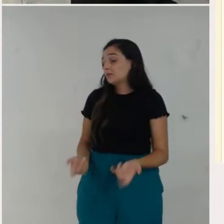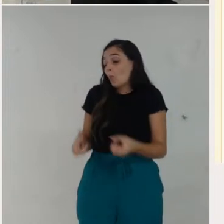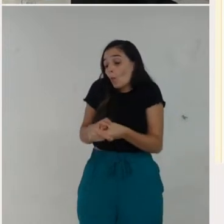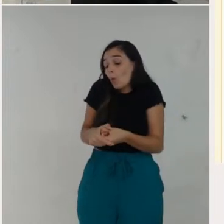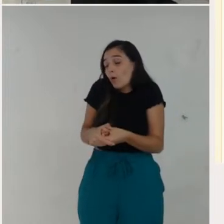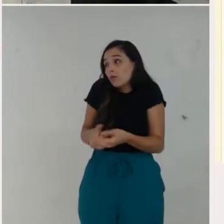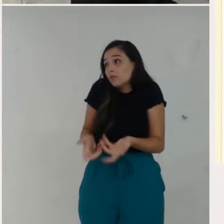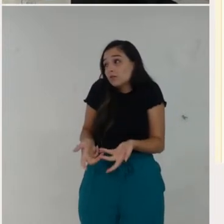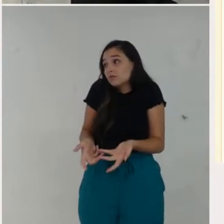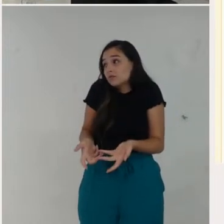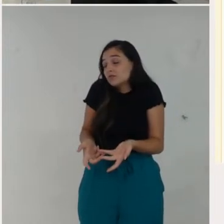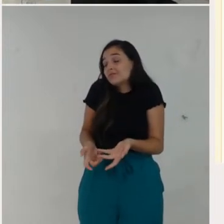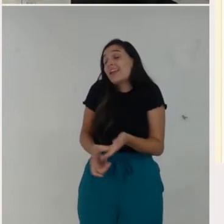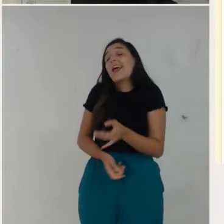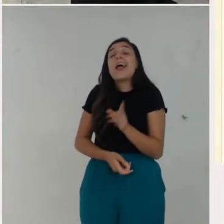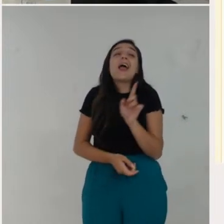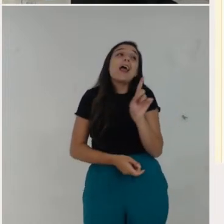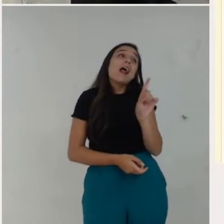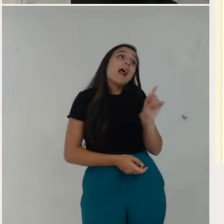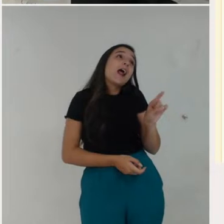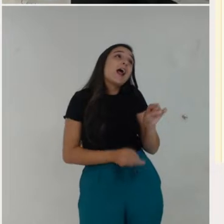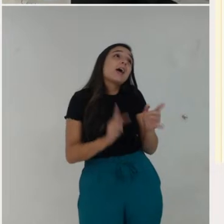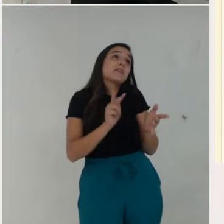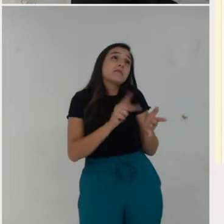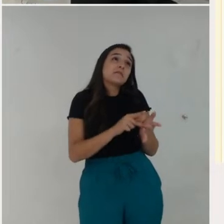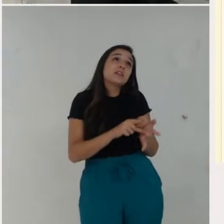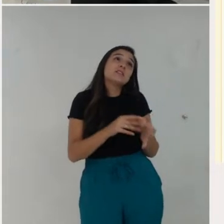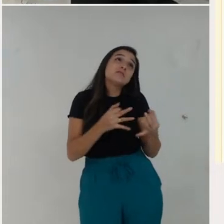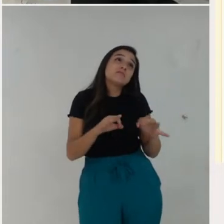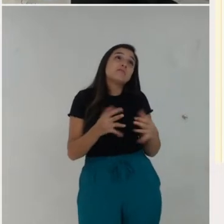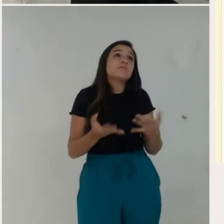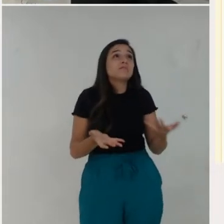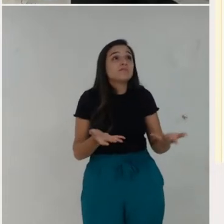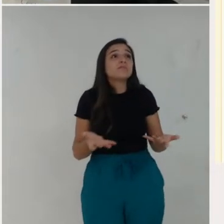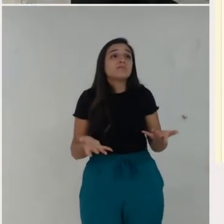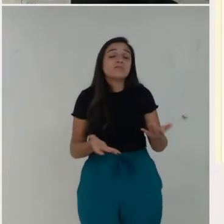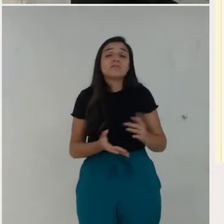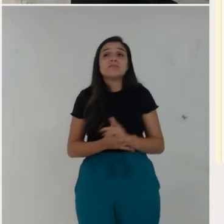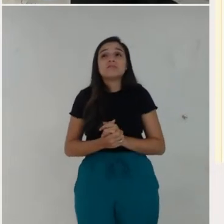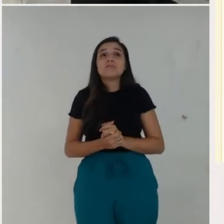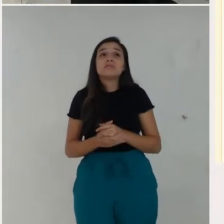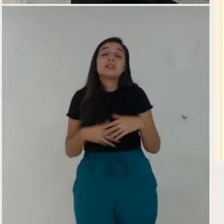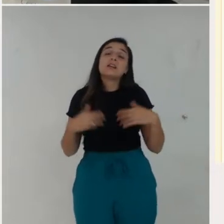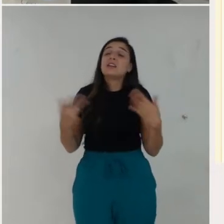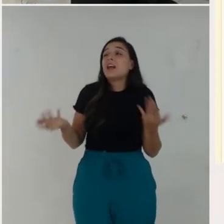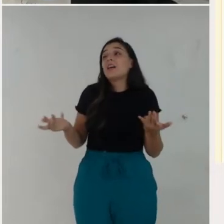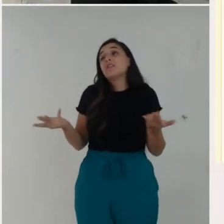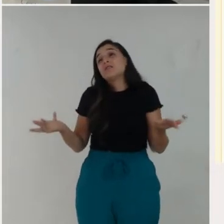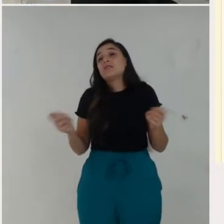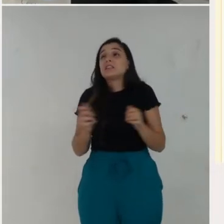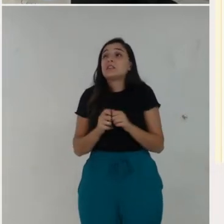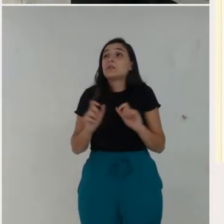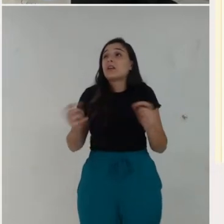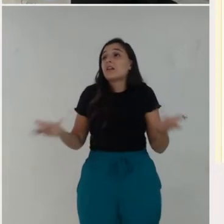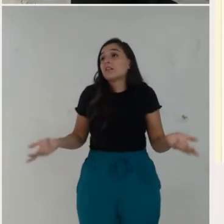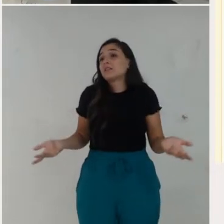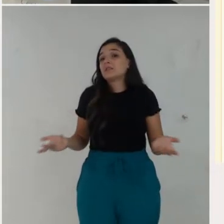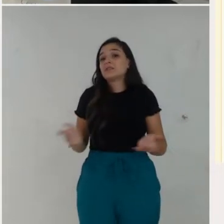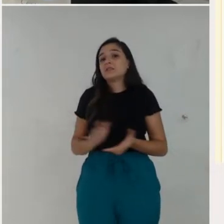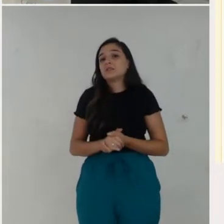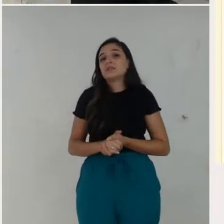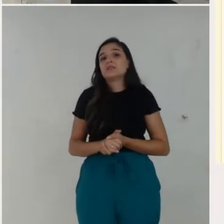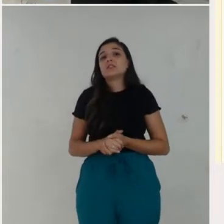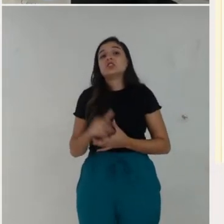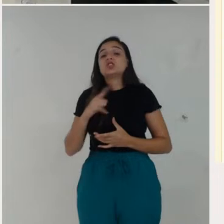Realmente. Não deixa, em alguns casos não deixa nem de ter razão, né? Mas vamos fazer o quê? Nós deveríamos ter um